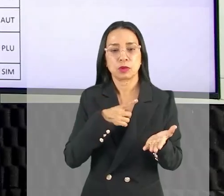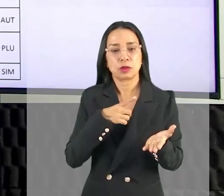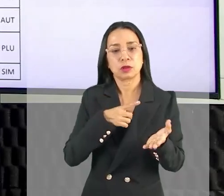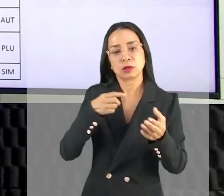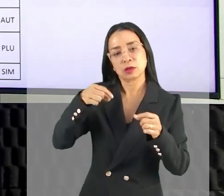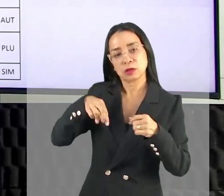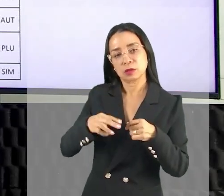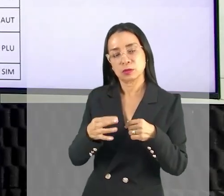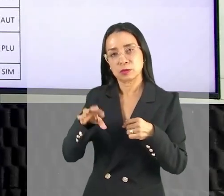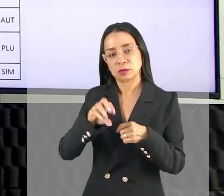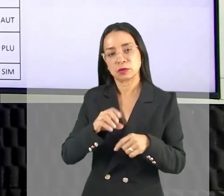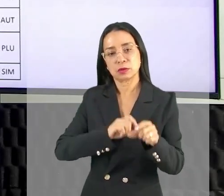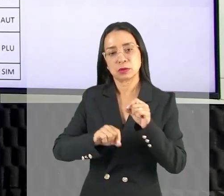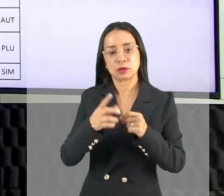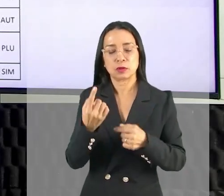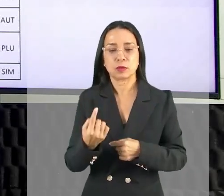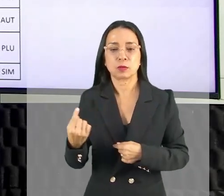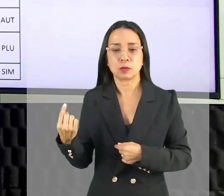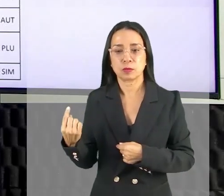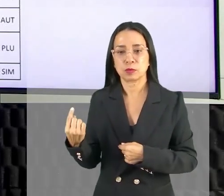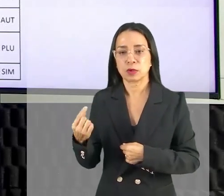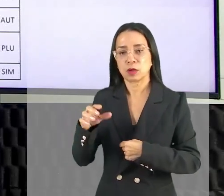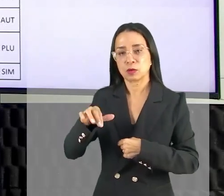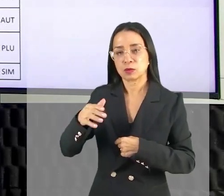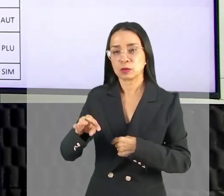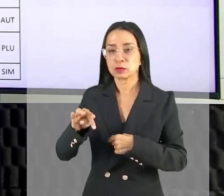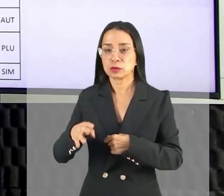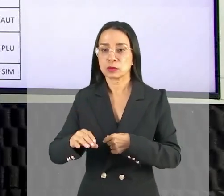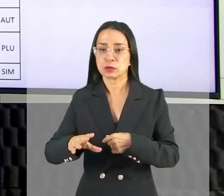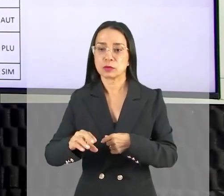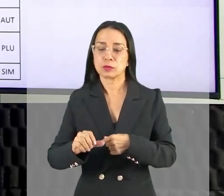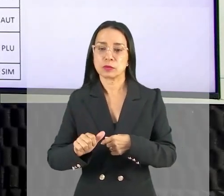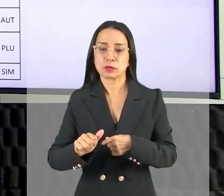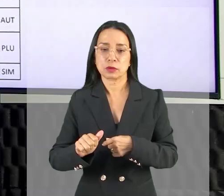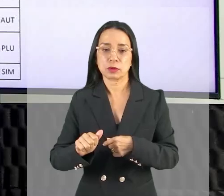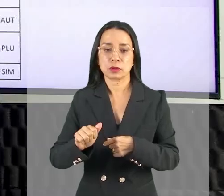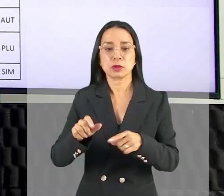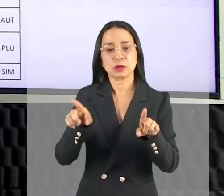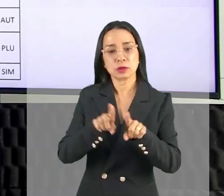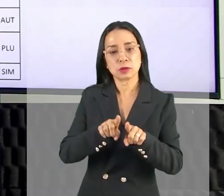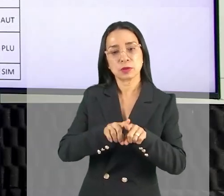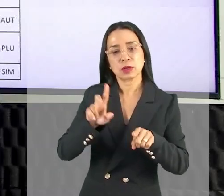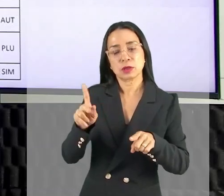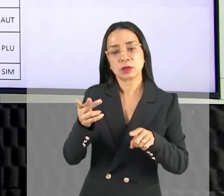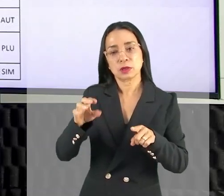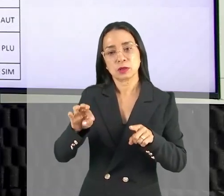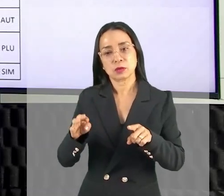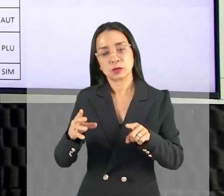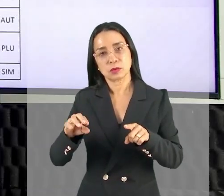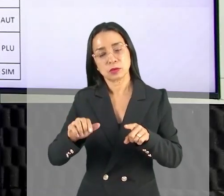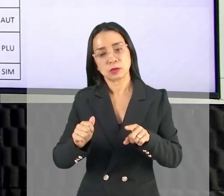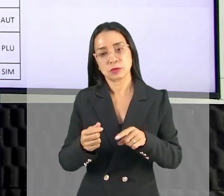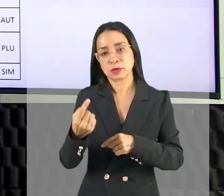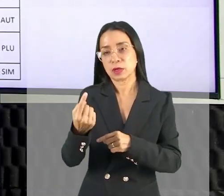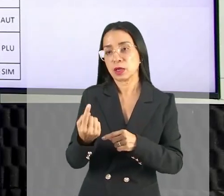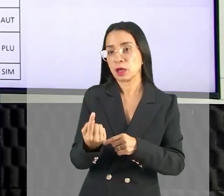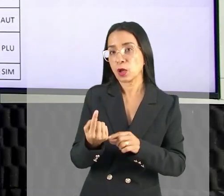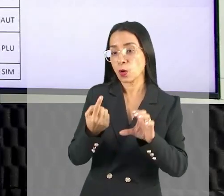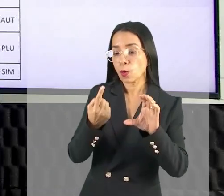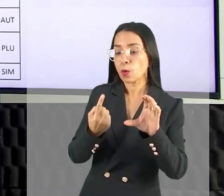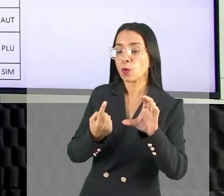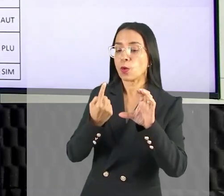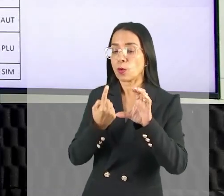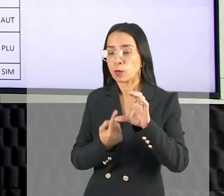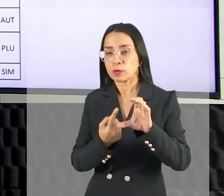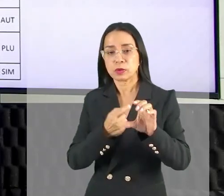Tem nutrição autotrófica e heterotrófica também, né? Alguns de um jeito, alguns de outro. É unicelular,